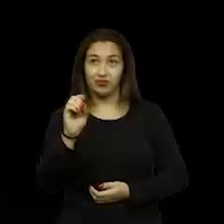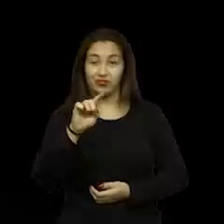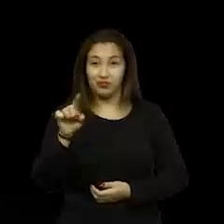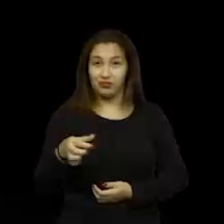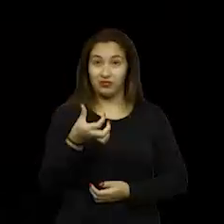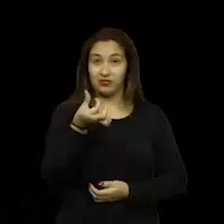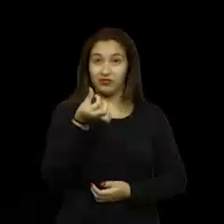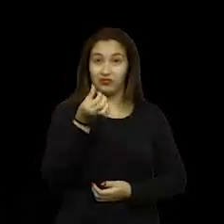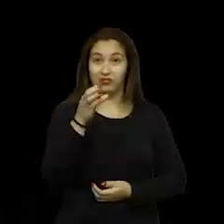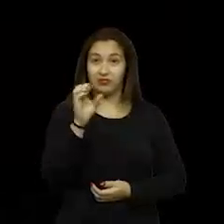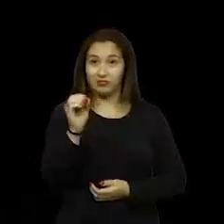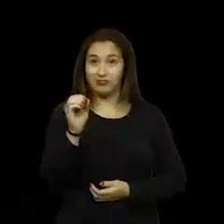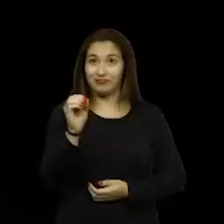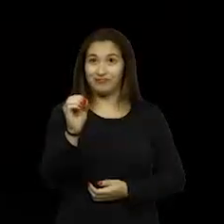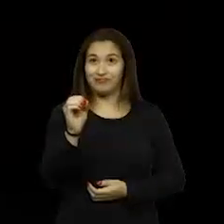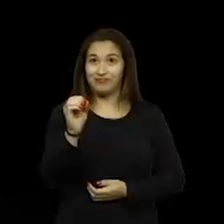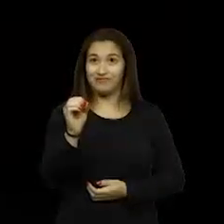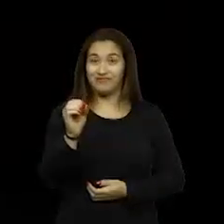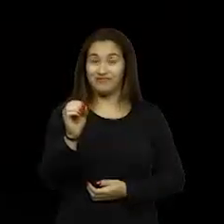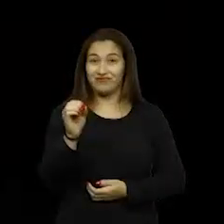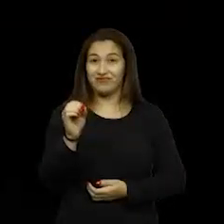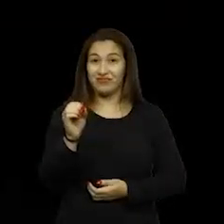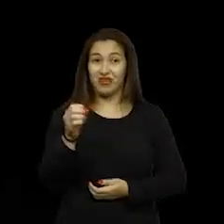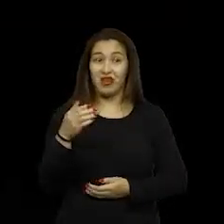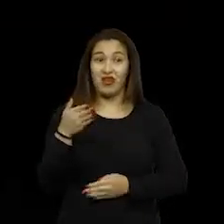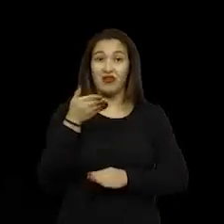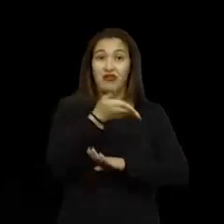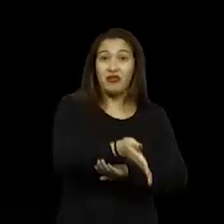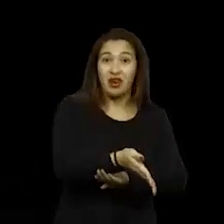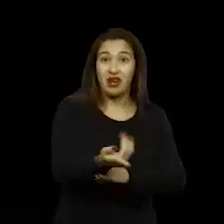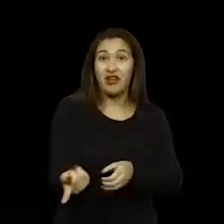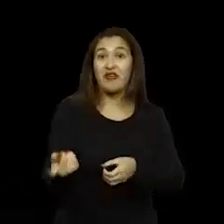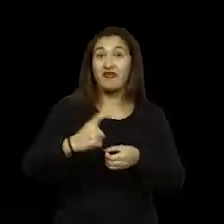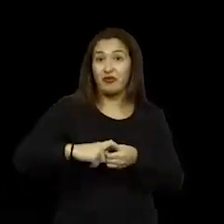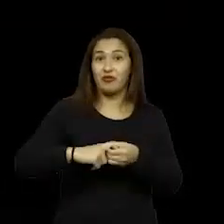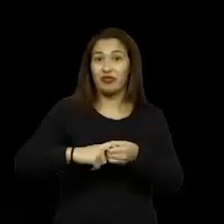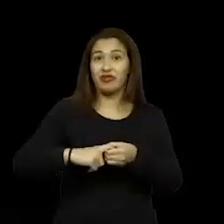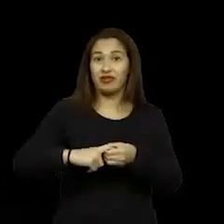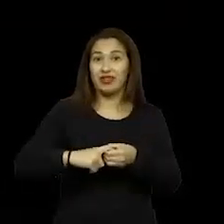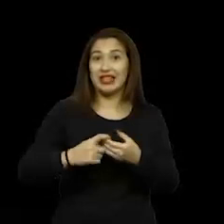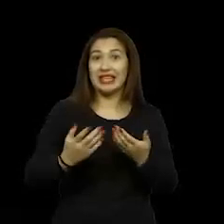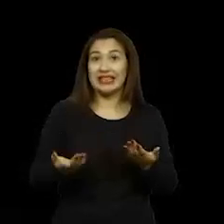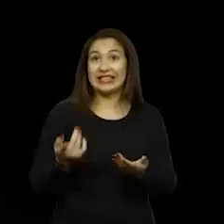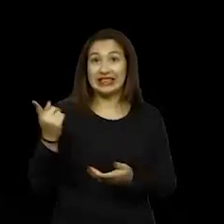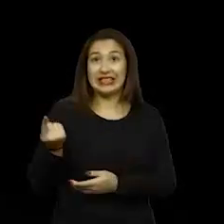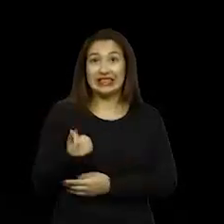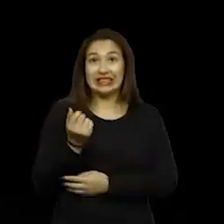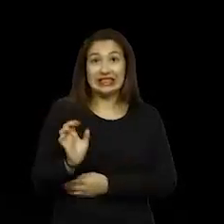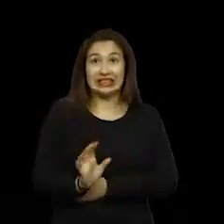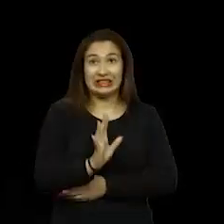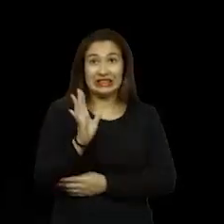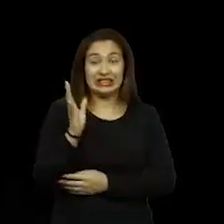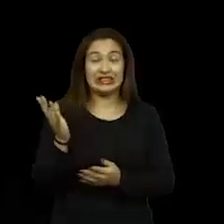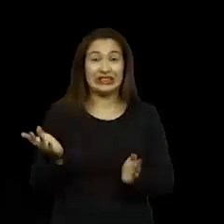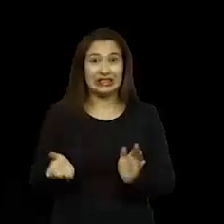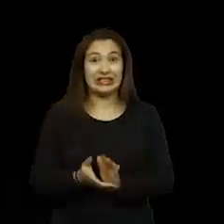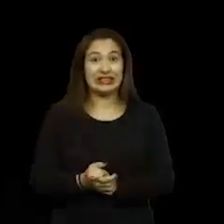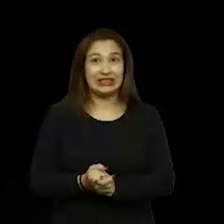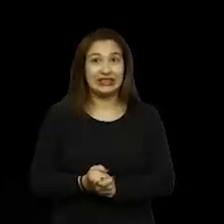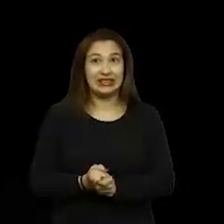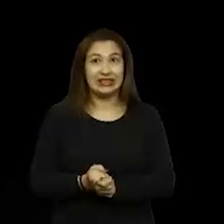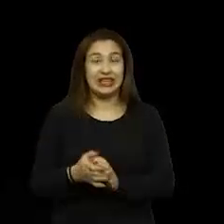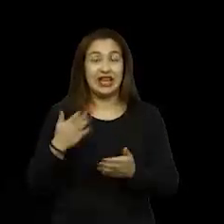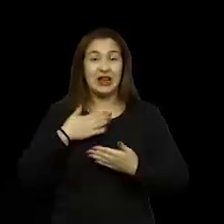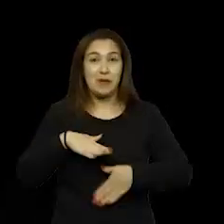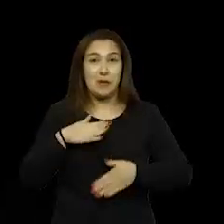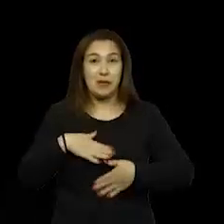R$ 149.358 para levá-lo e buscá-lo de Bonito. É isso mesmo, foi quanto custou o passeio do governador para descansar